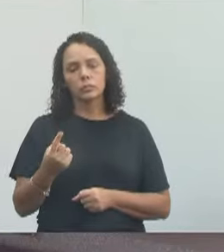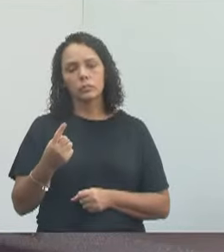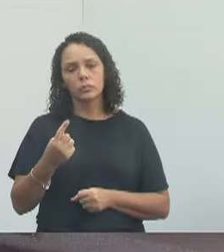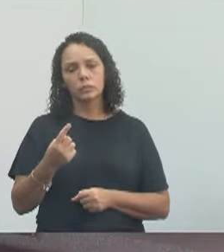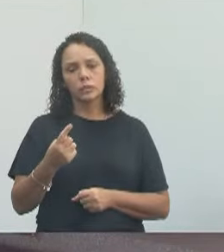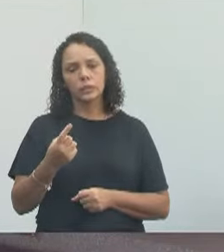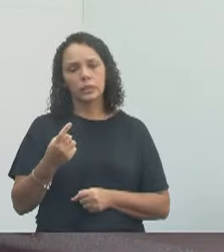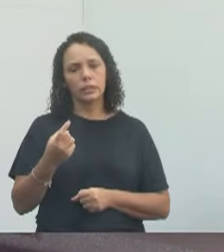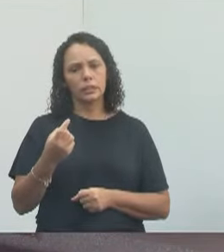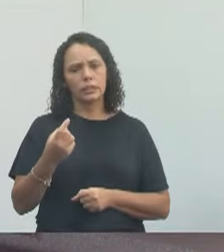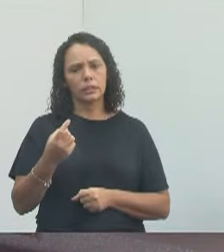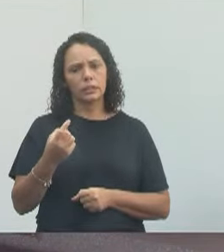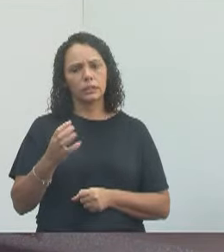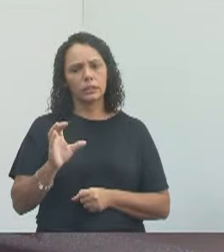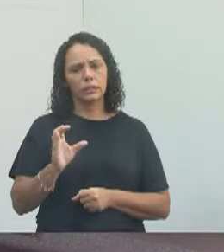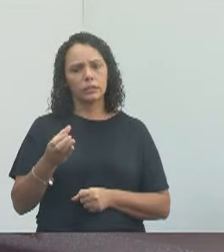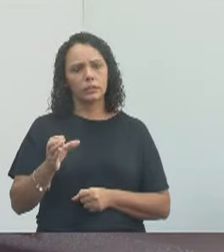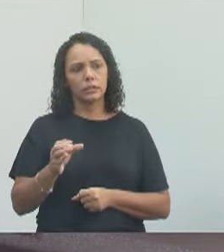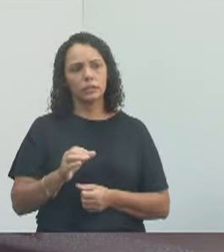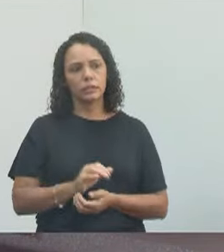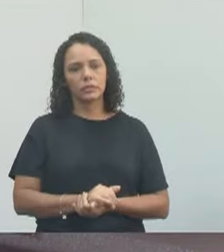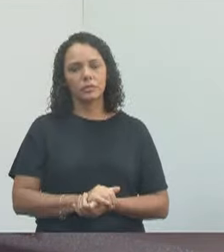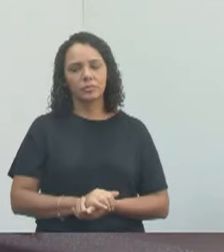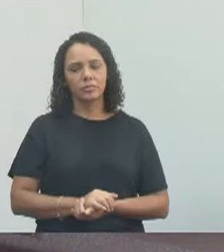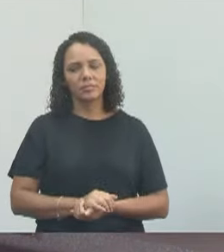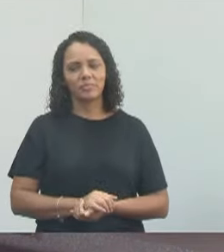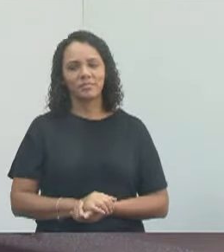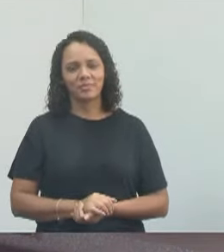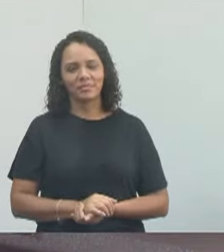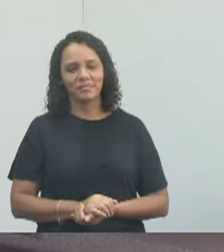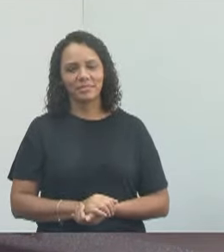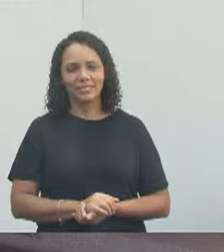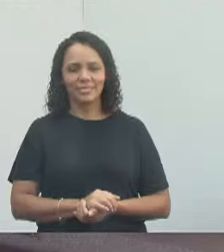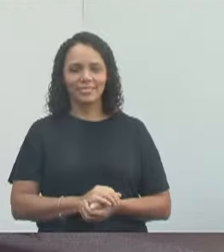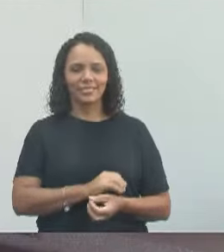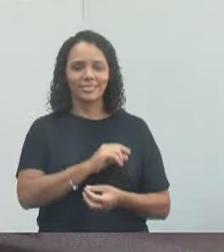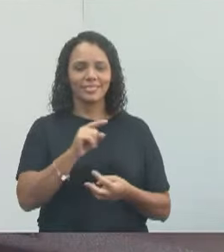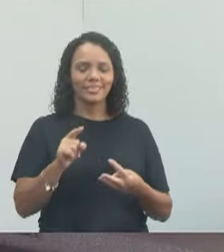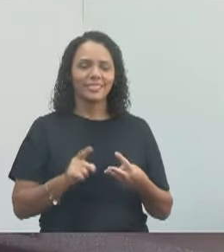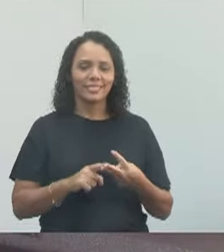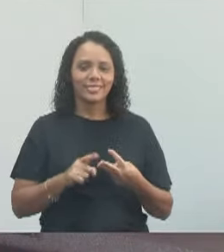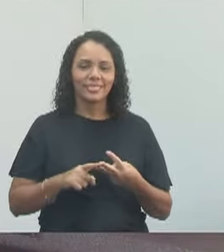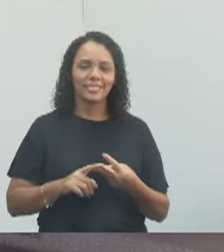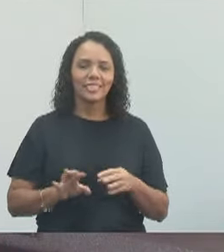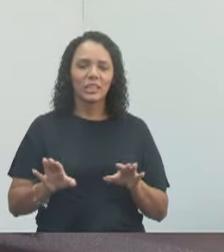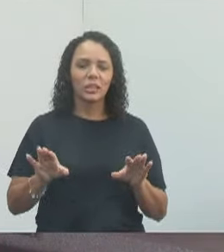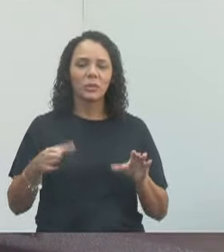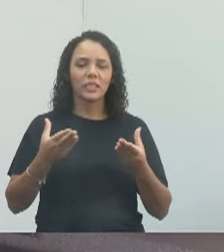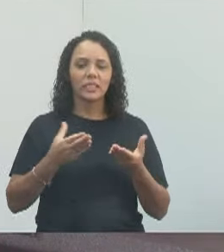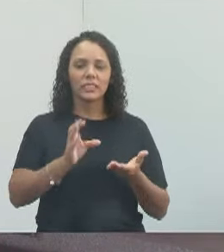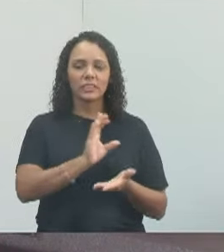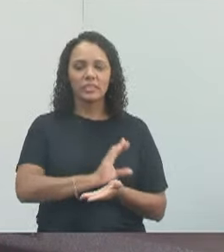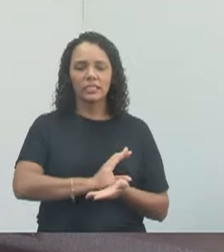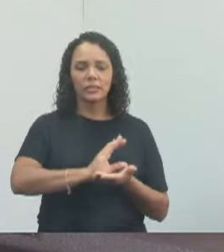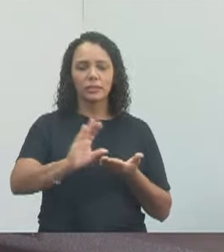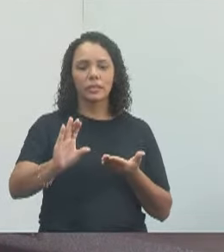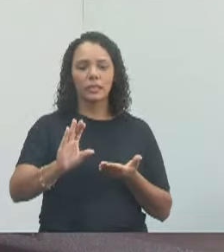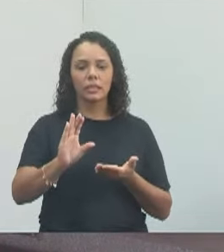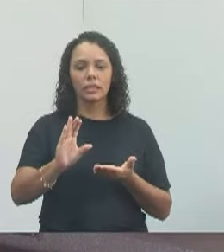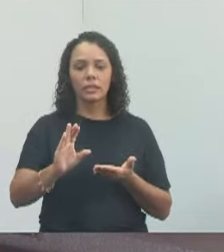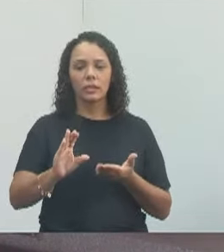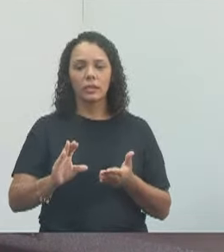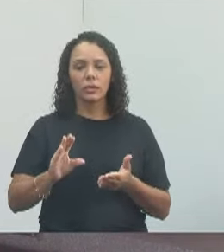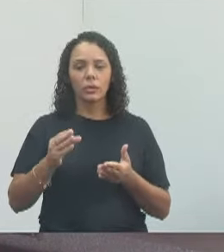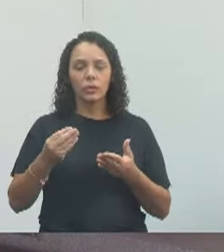651 centavos três Qual é a previsão para realizar o repasse pendente favor indicar o